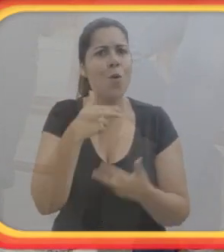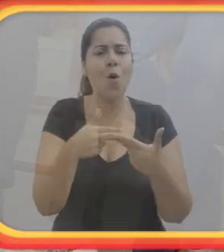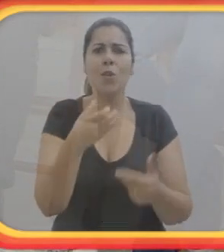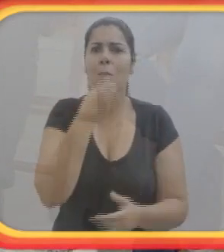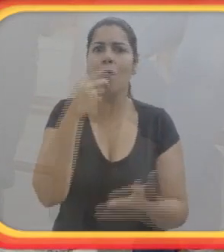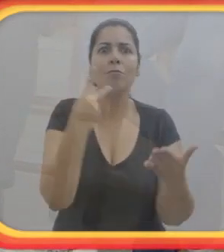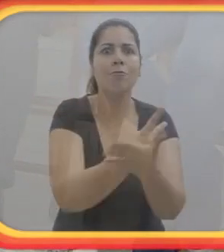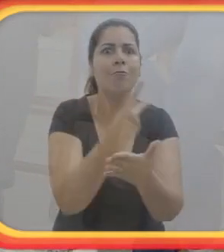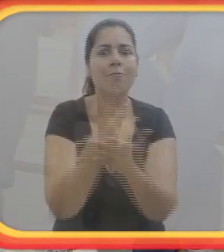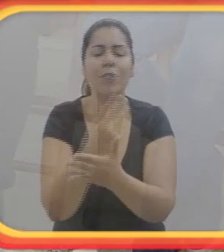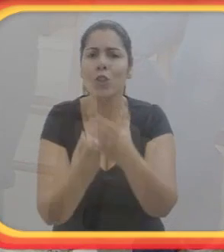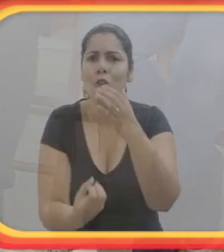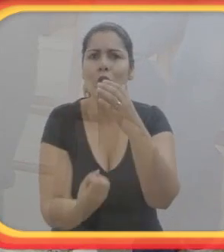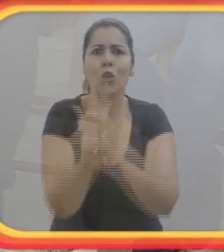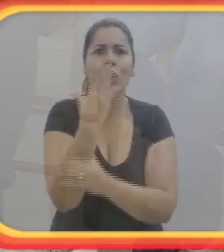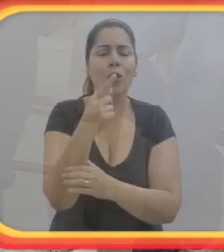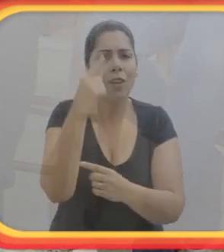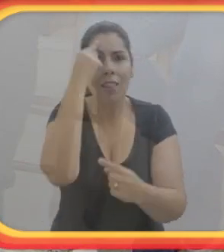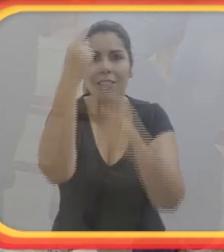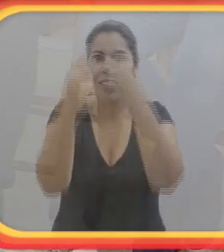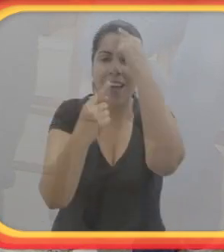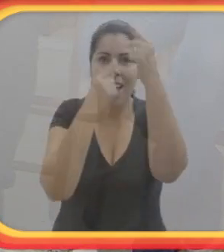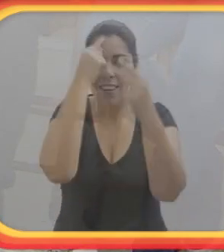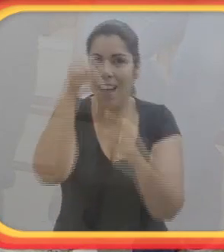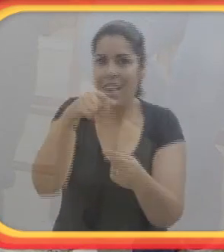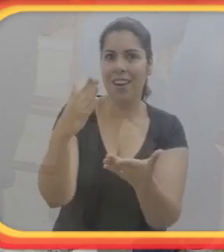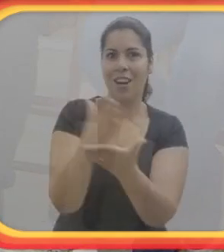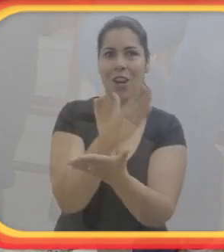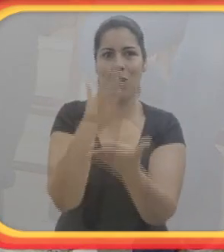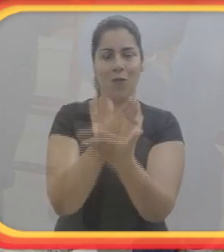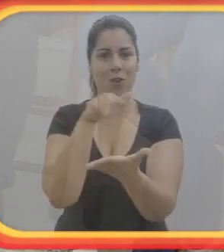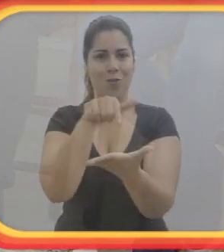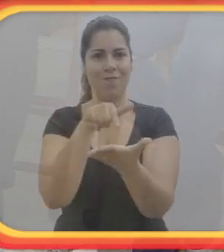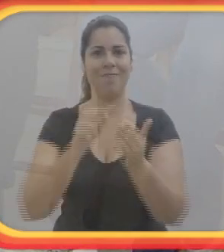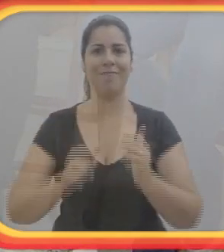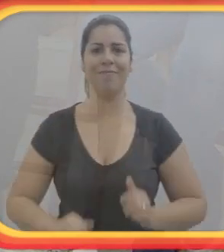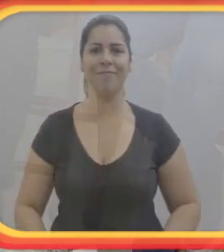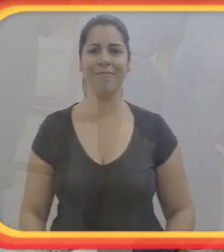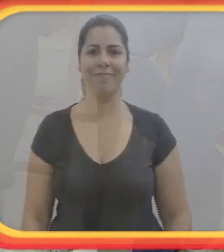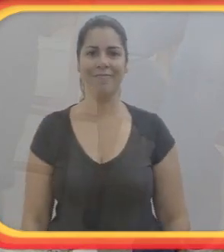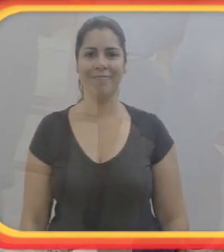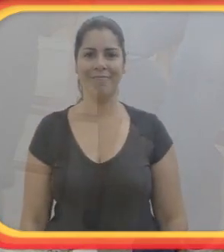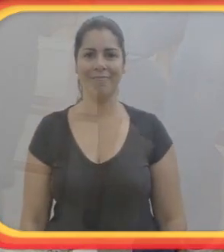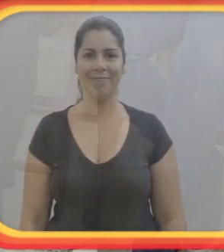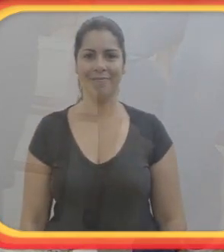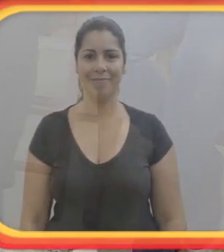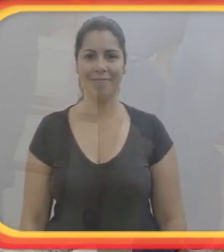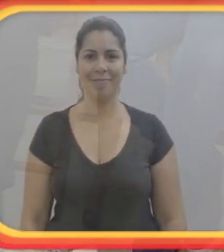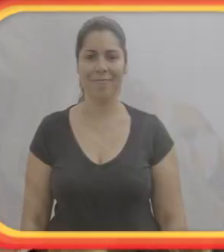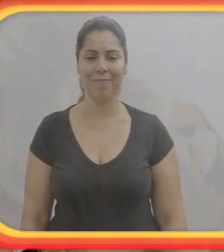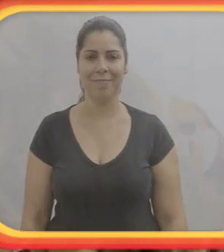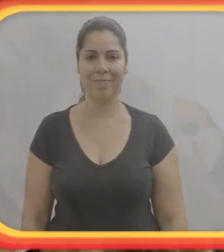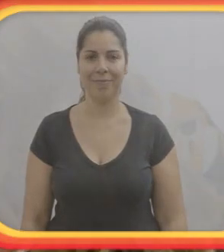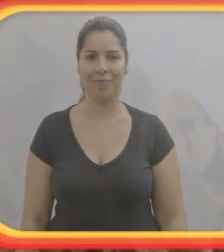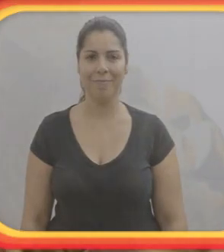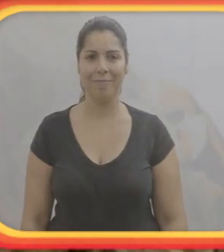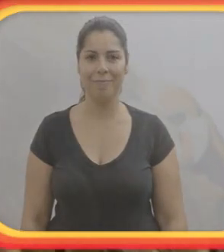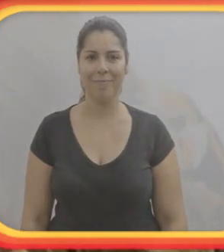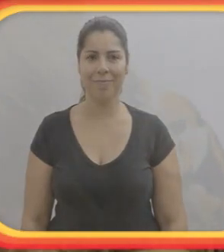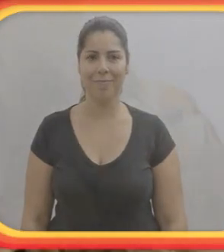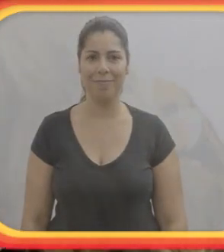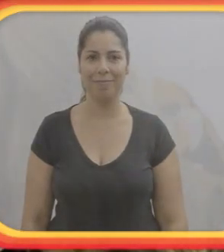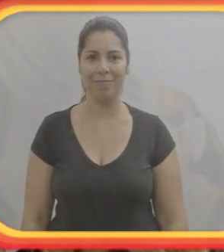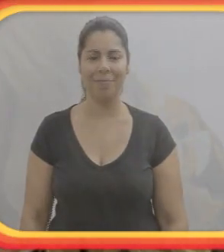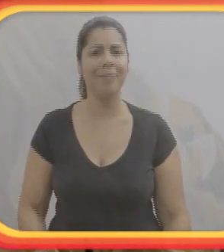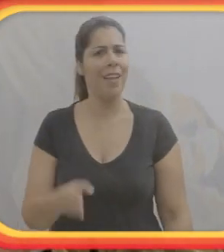determinado momento, surgiu a ideia, por que não um livro, né? Por que não transformar isso num alcance maior? Foi dessa forma que